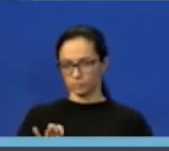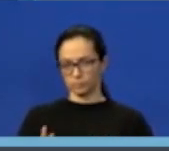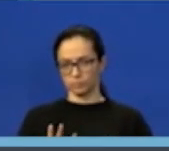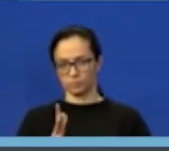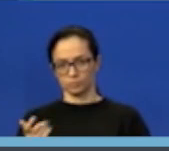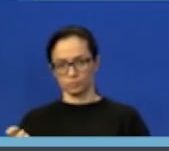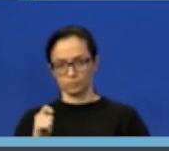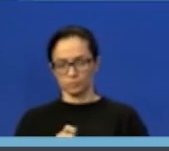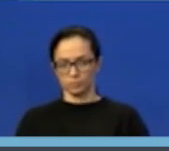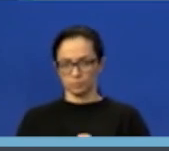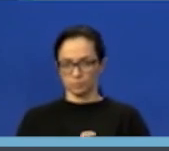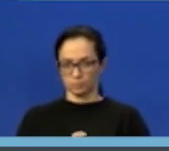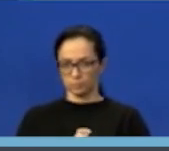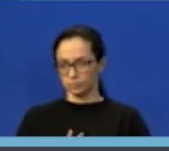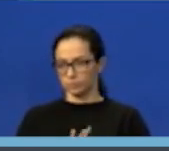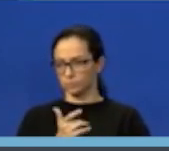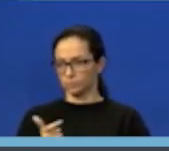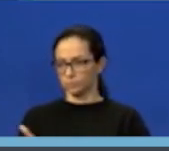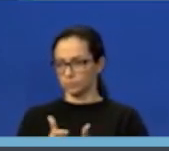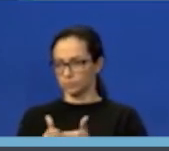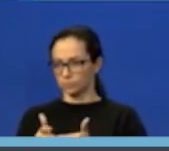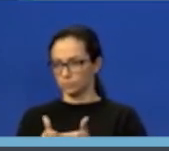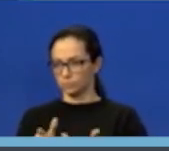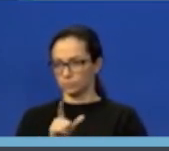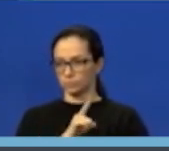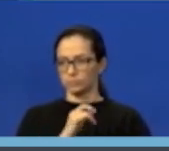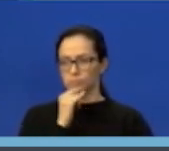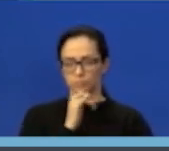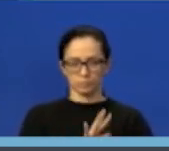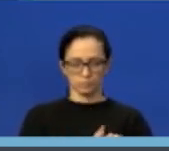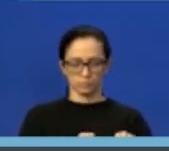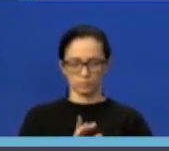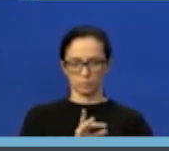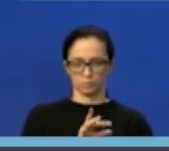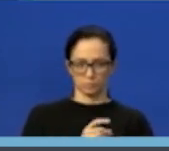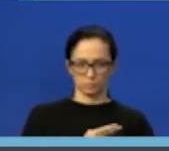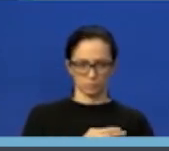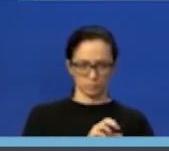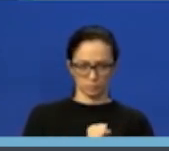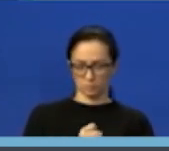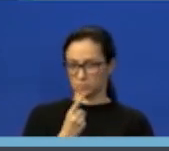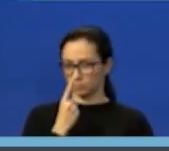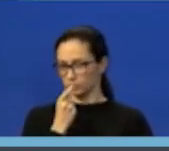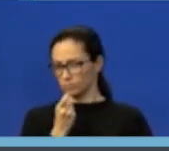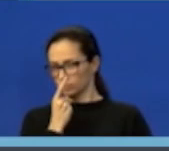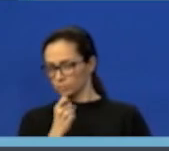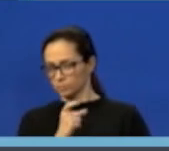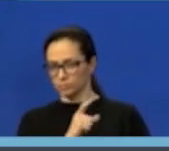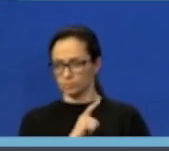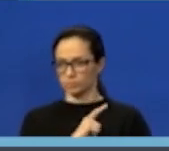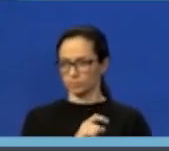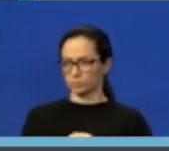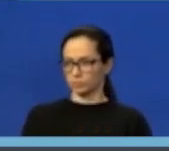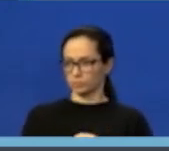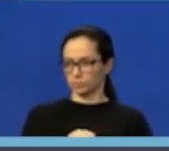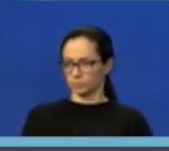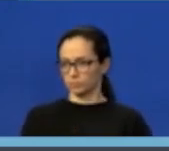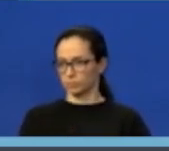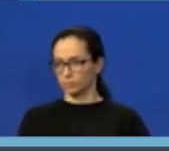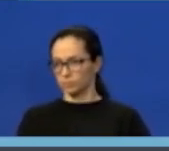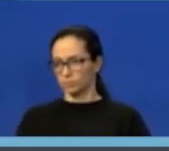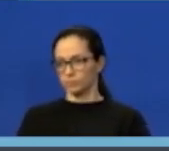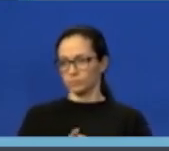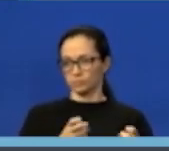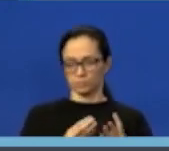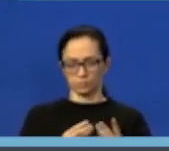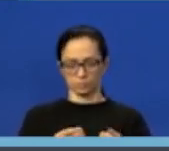ser de pele, né? Então pode mostrar, por exemplo, presença de pus, mudança de odor, ou a característica do exudato. Sinais de